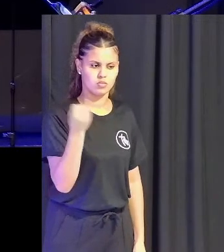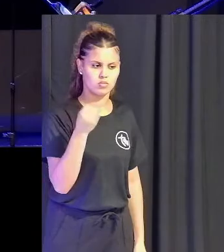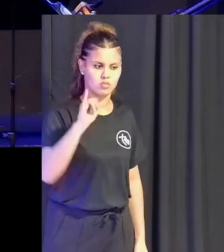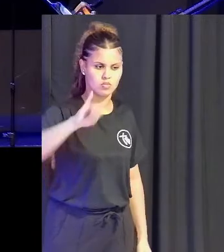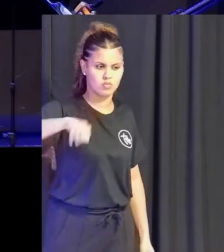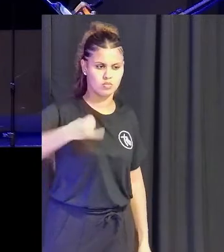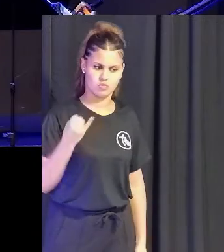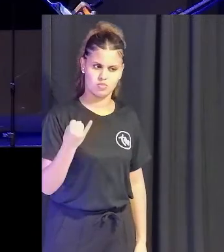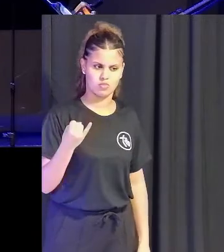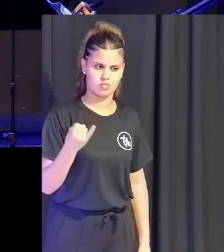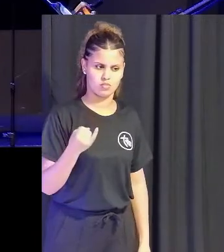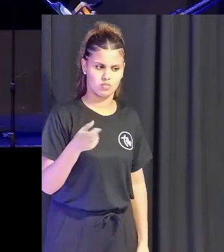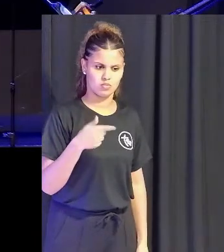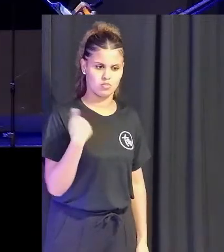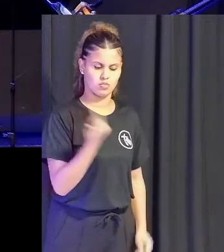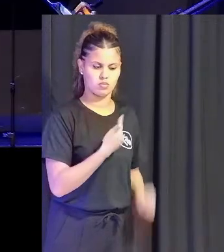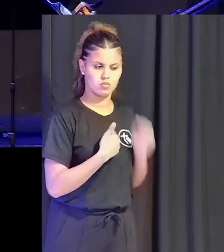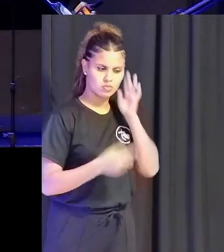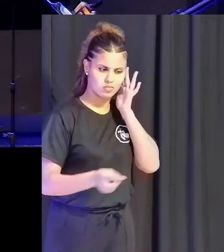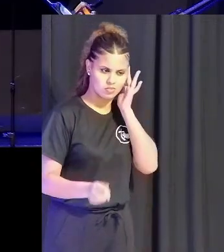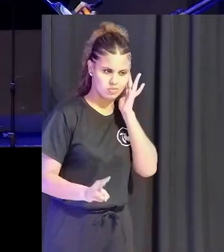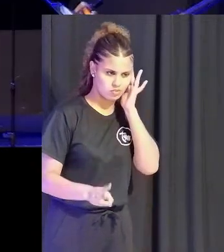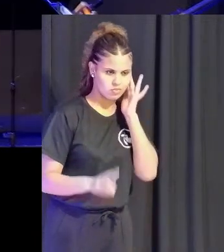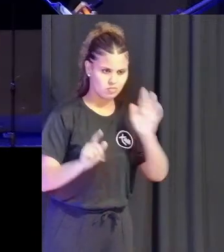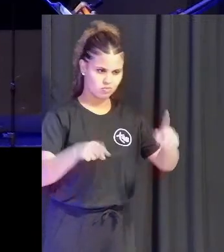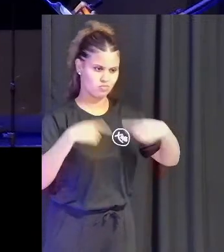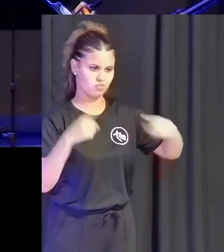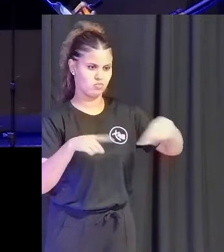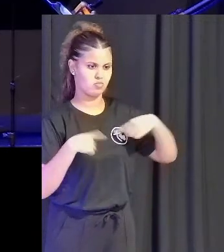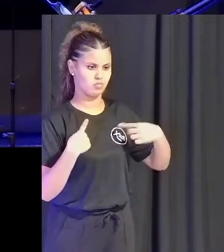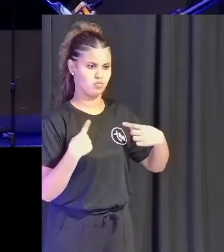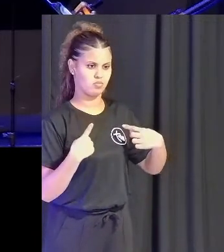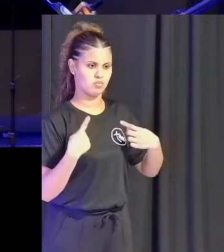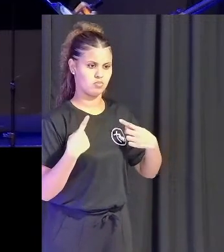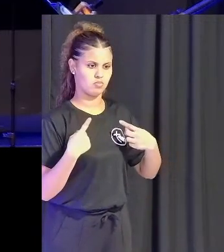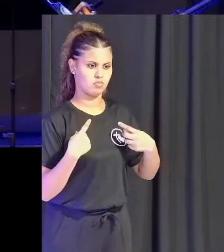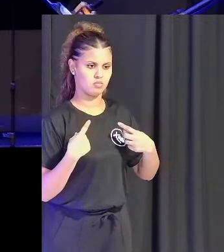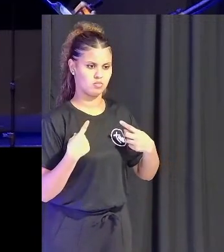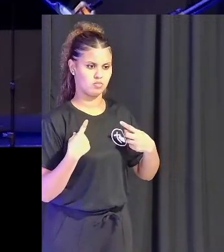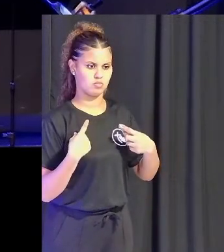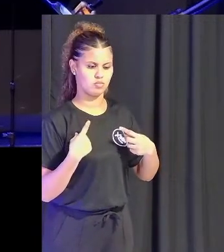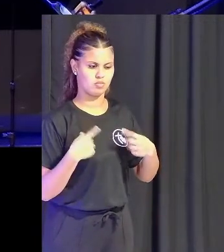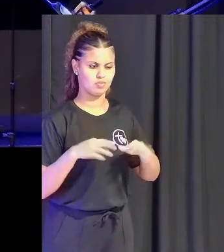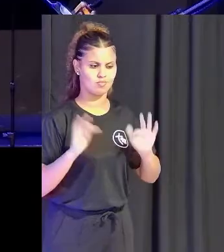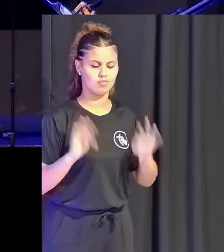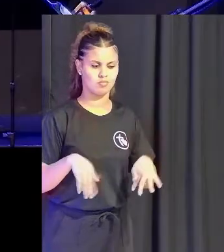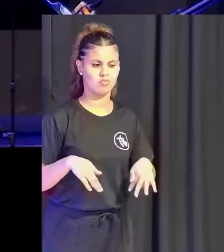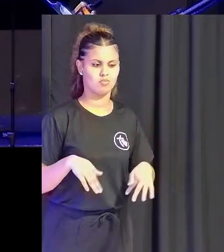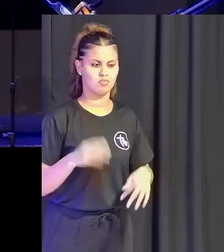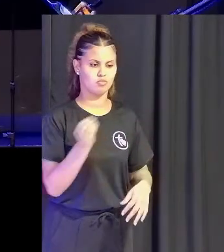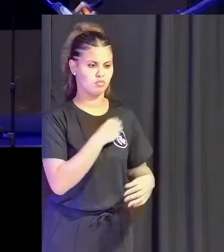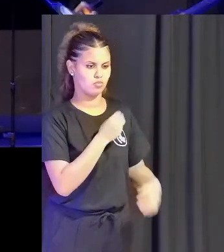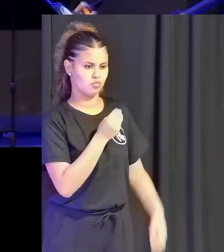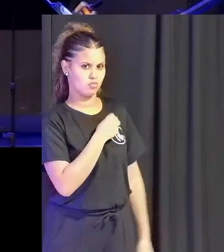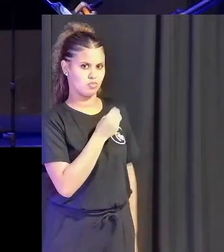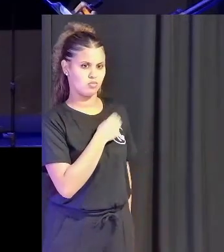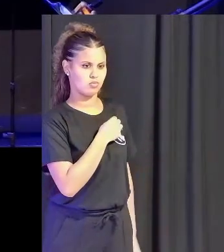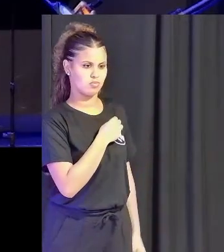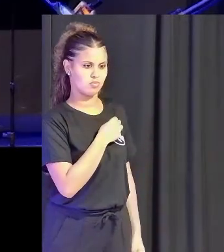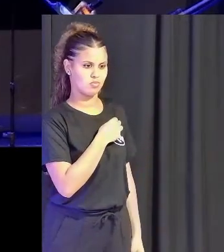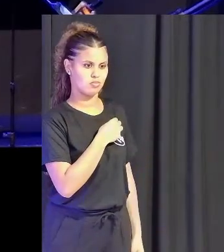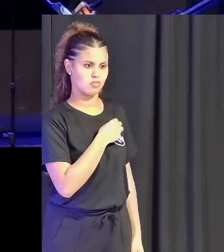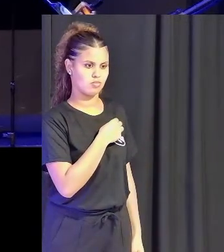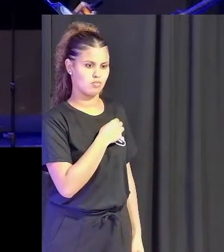tentação. E aqui acontece, se a gente continua na tentação, acabamos pecando. Então, parte do que eu quero